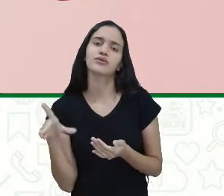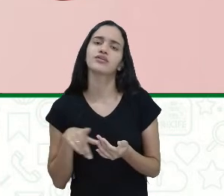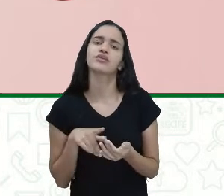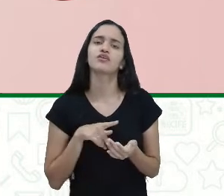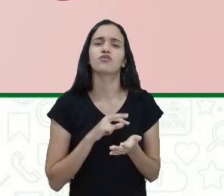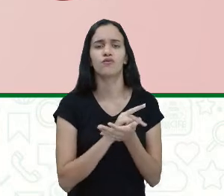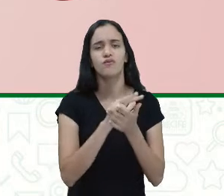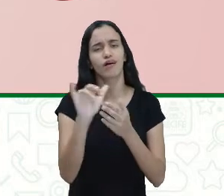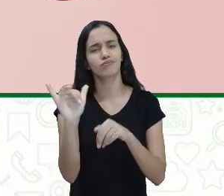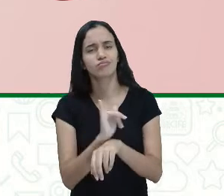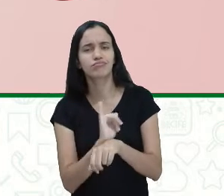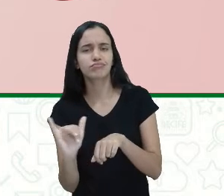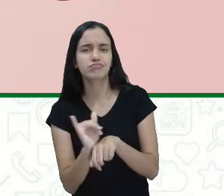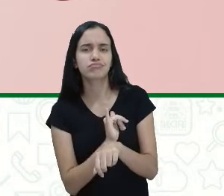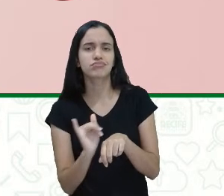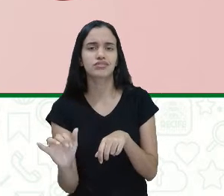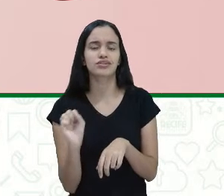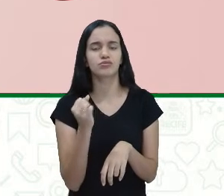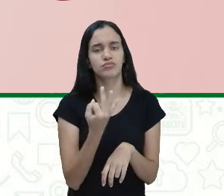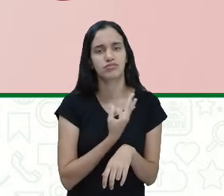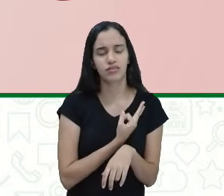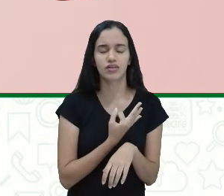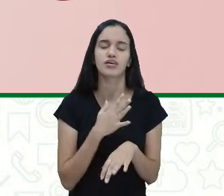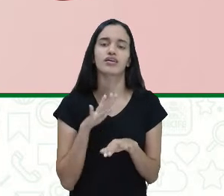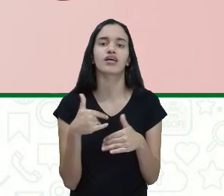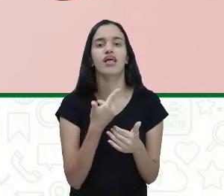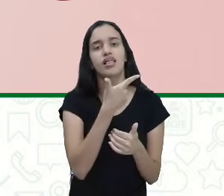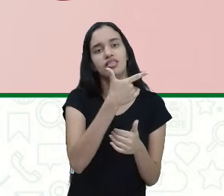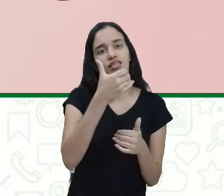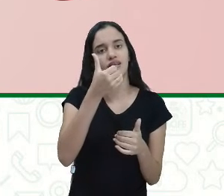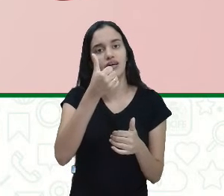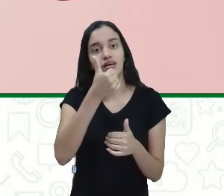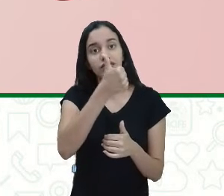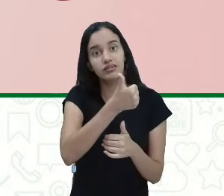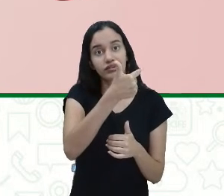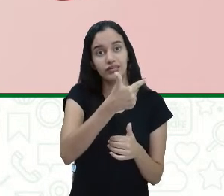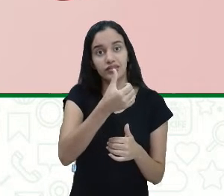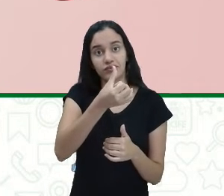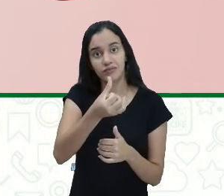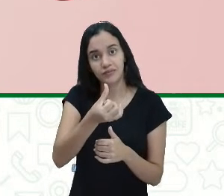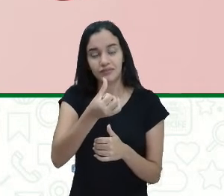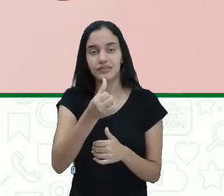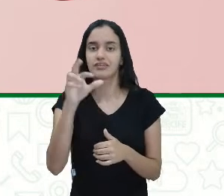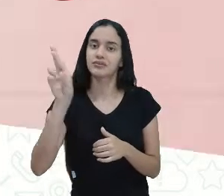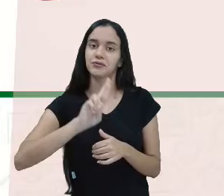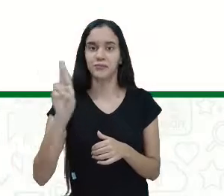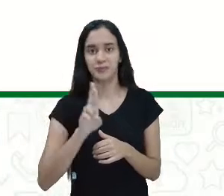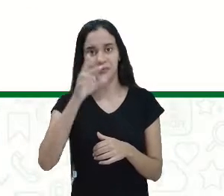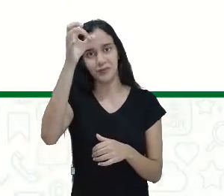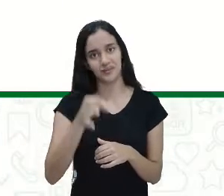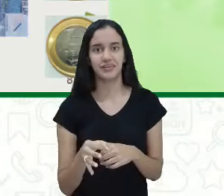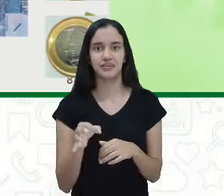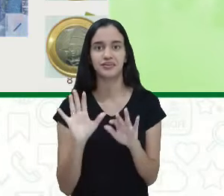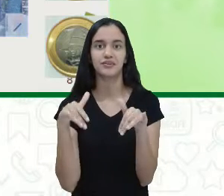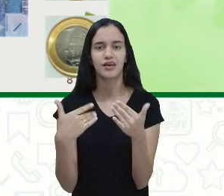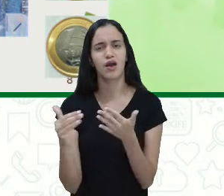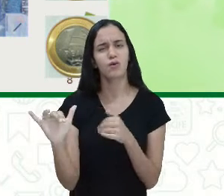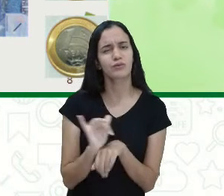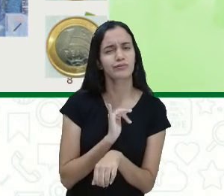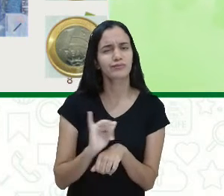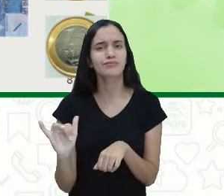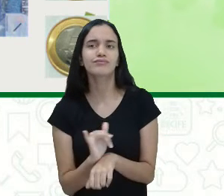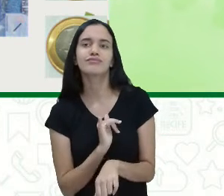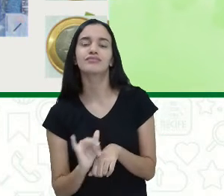várias formas de decompor esses 126 reais, certo? Só é uma das maneiras